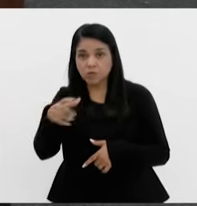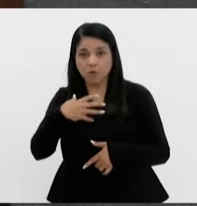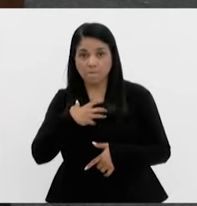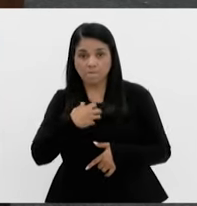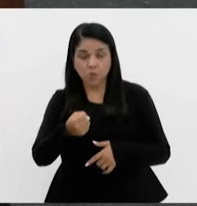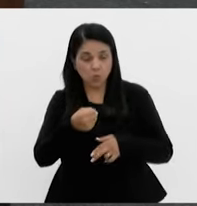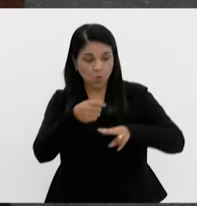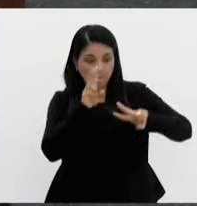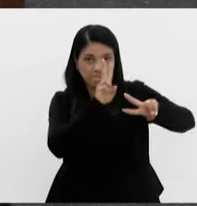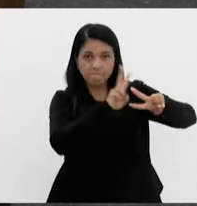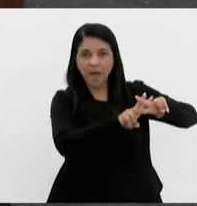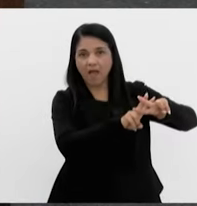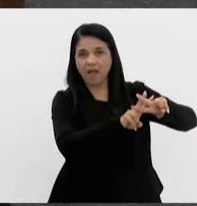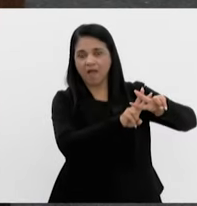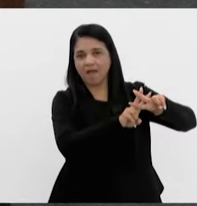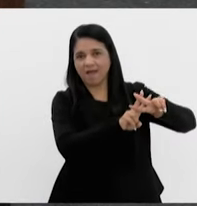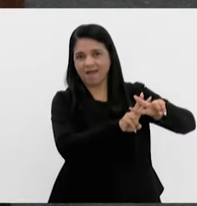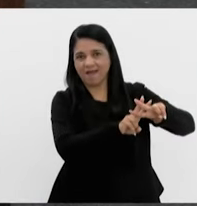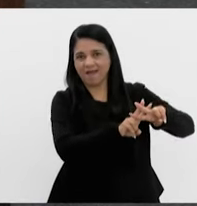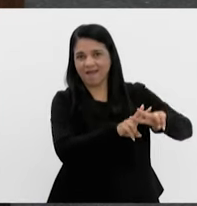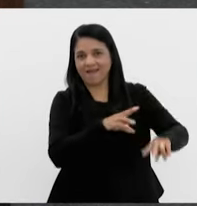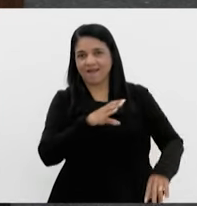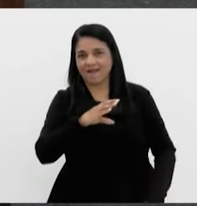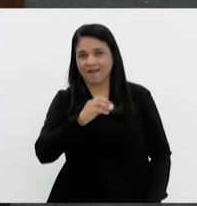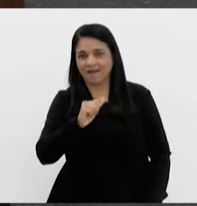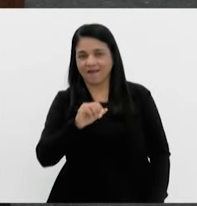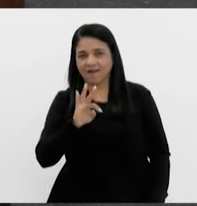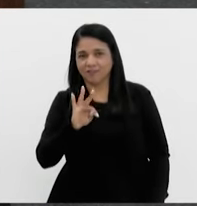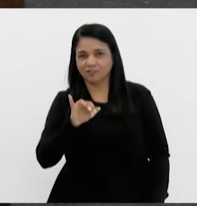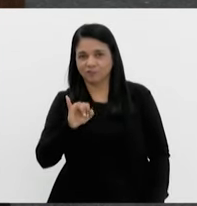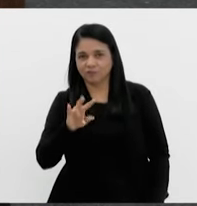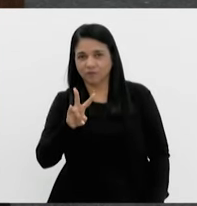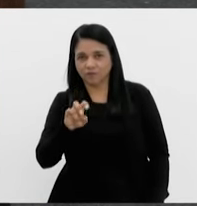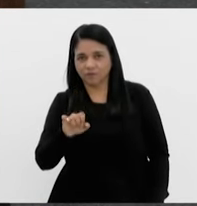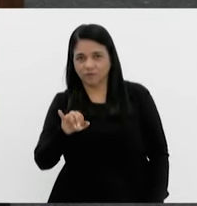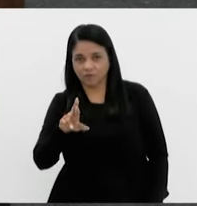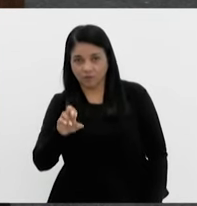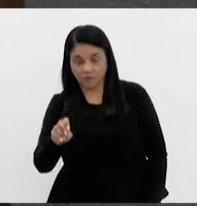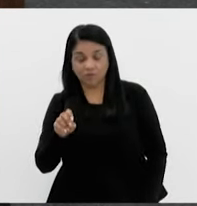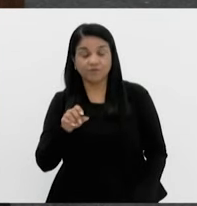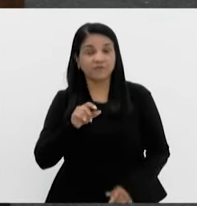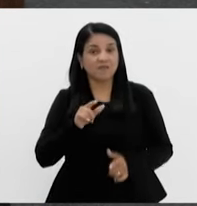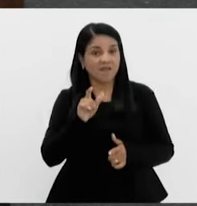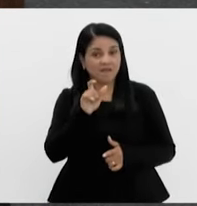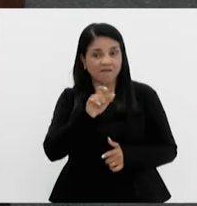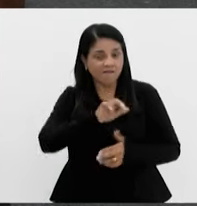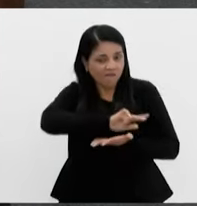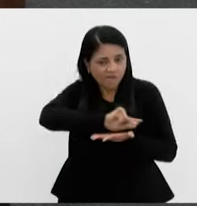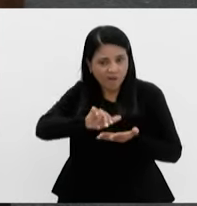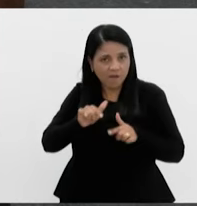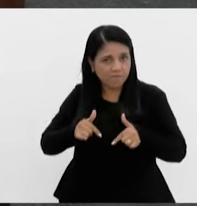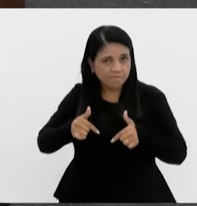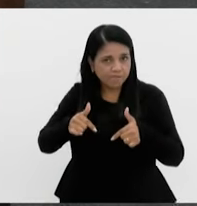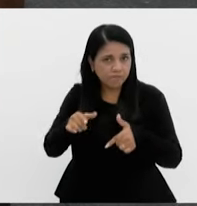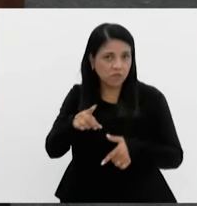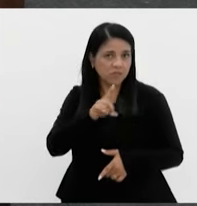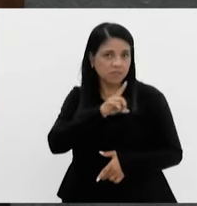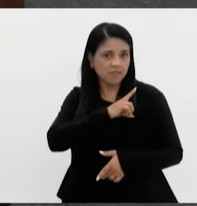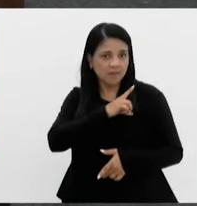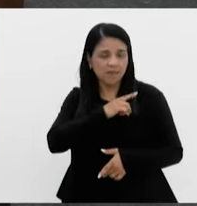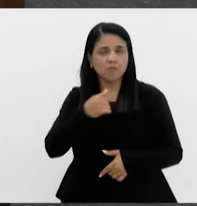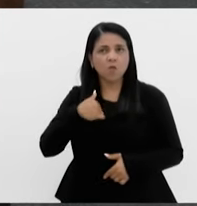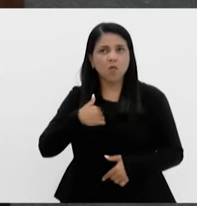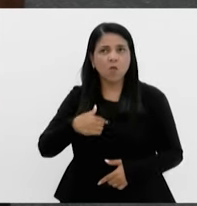cativeiro e dentre as inúmeras ações exitosas que ele teve eu tenho na minha memória um